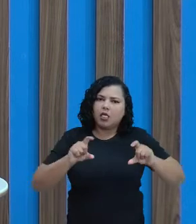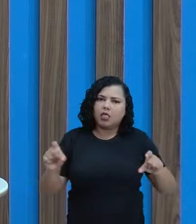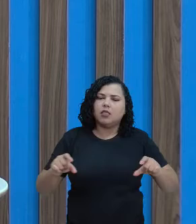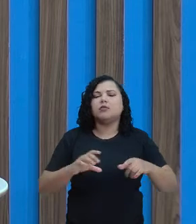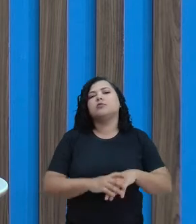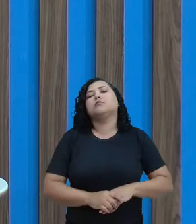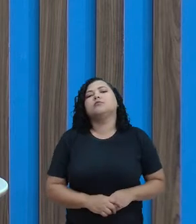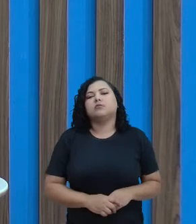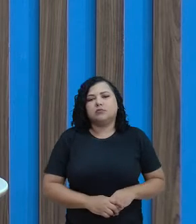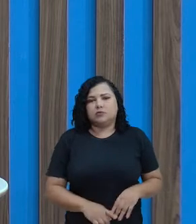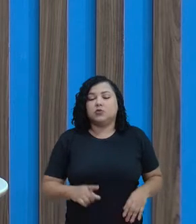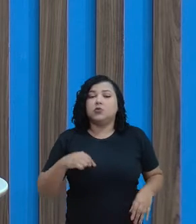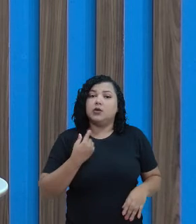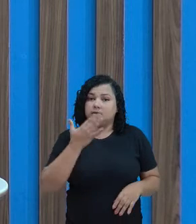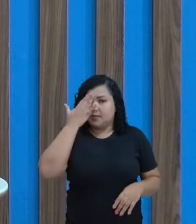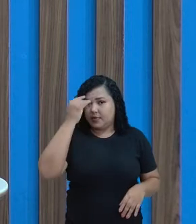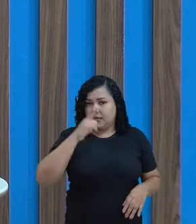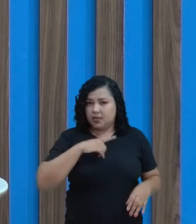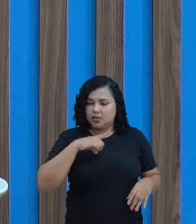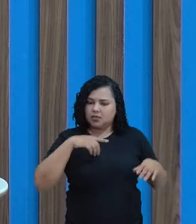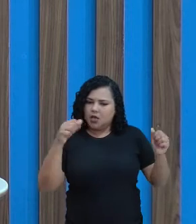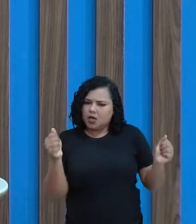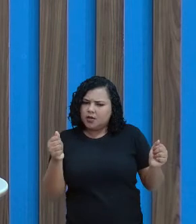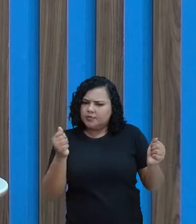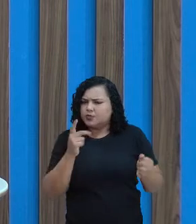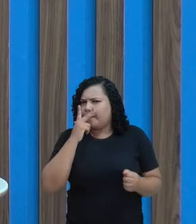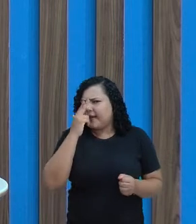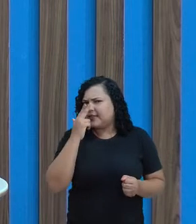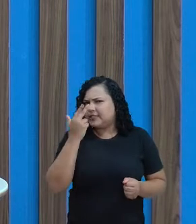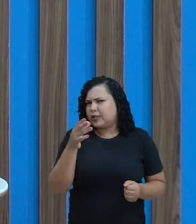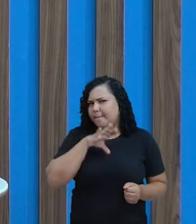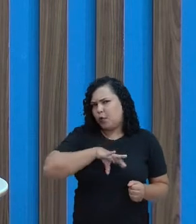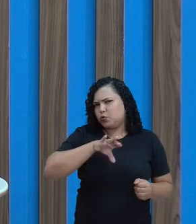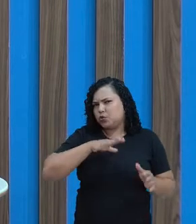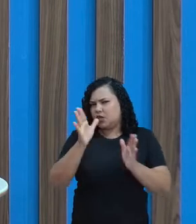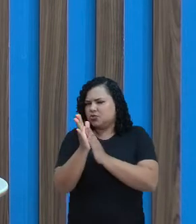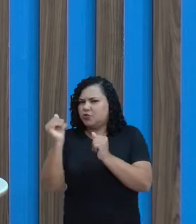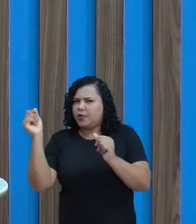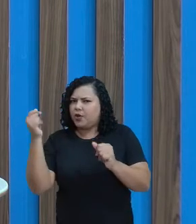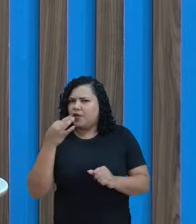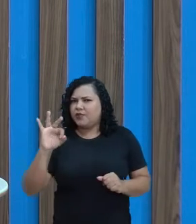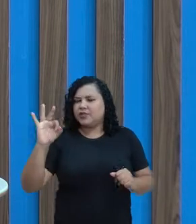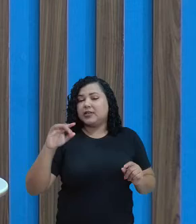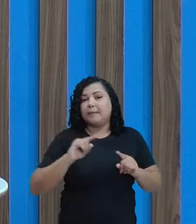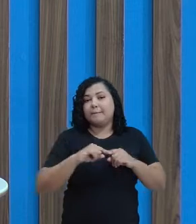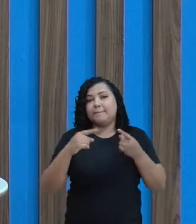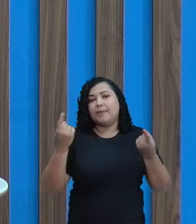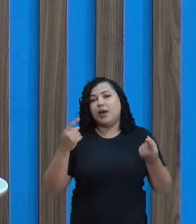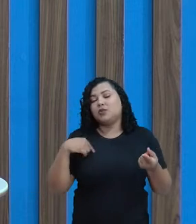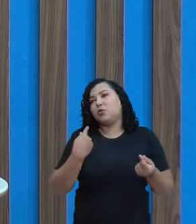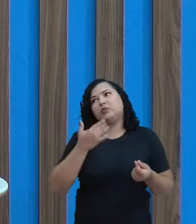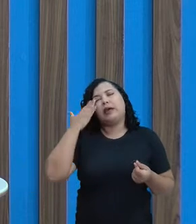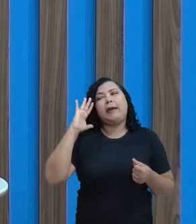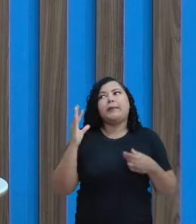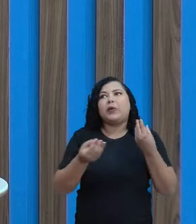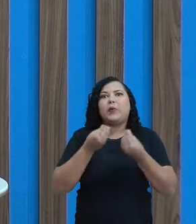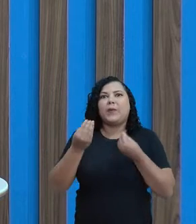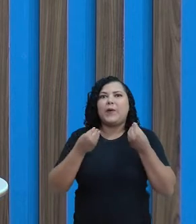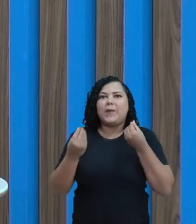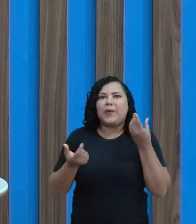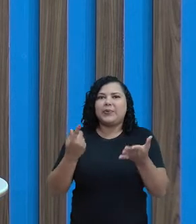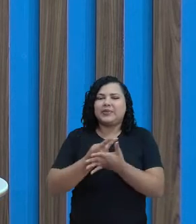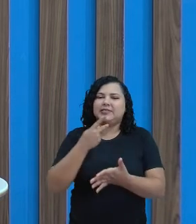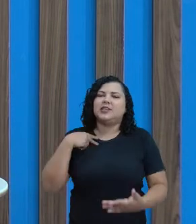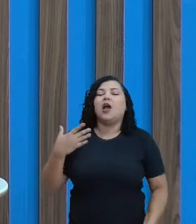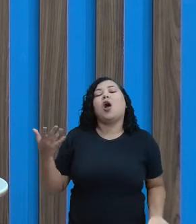gente sabia que existia essa proximidade entre português, espanhol, francês, mas a gente não sabia de onde vinha. E agora,